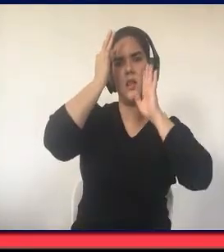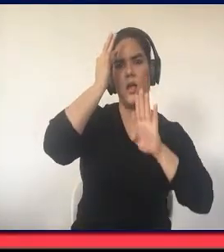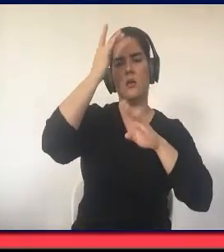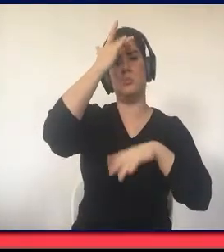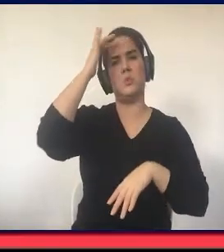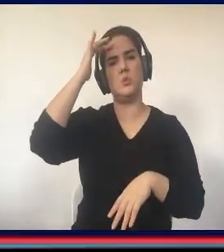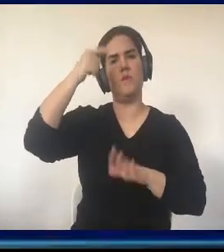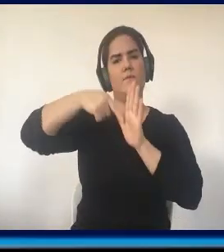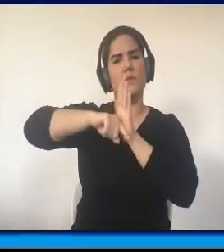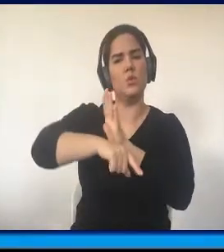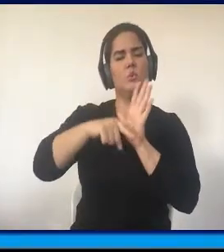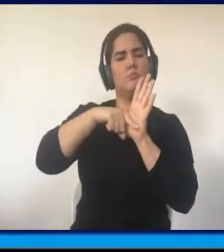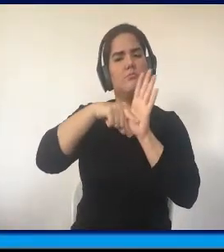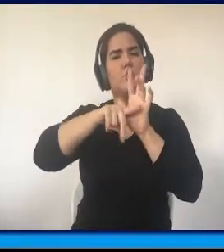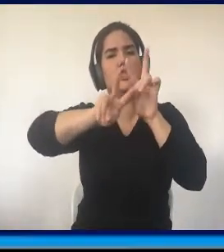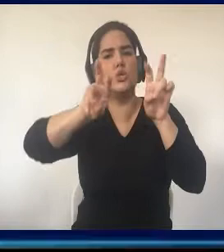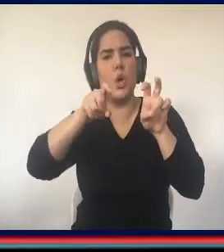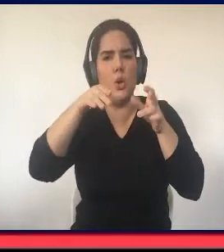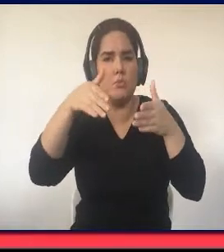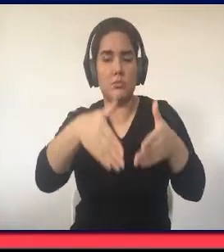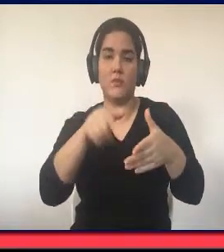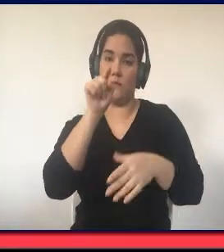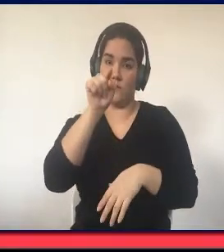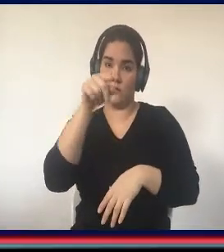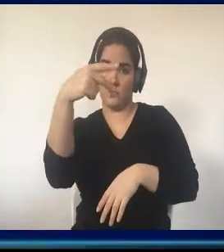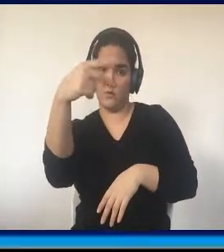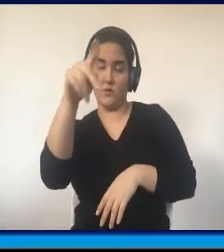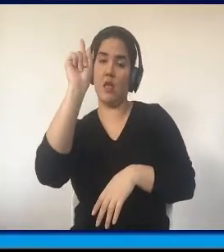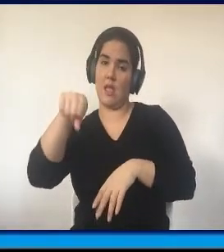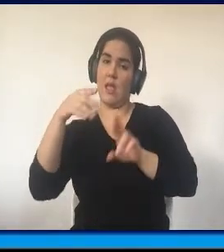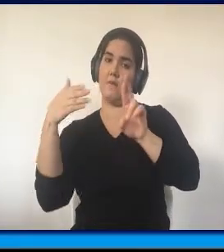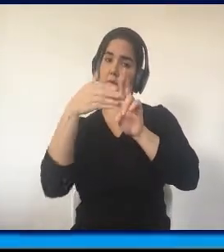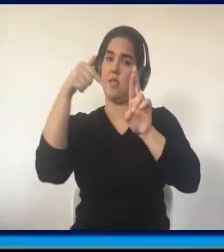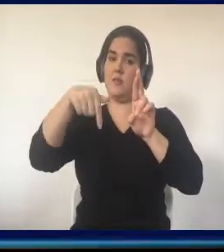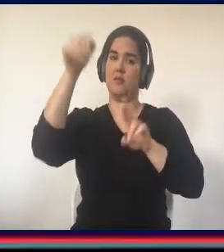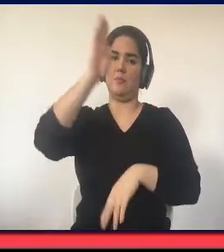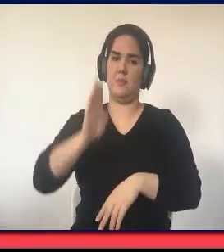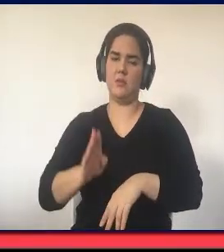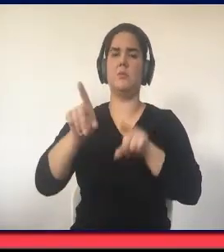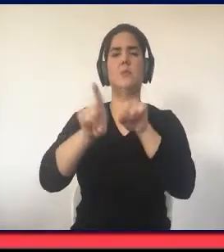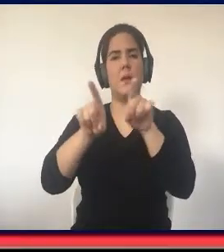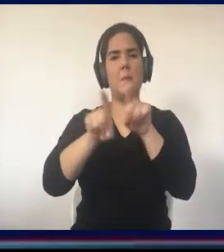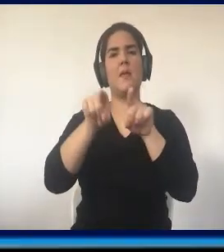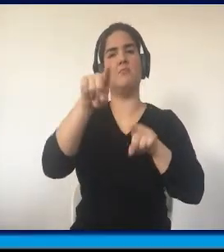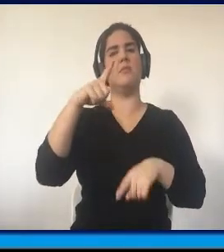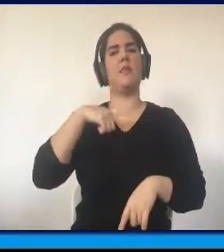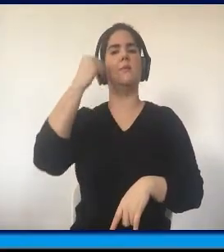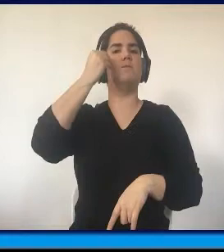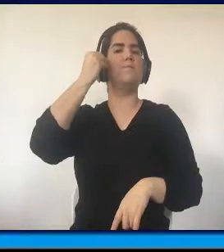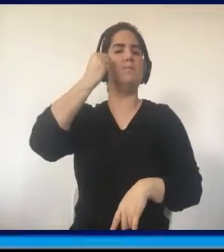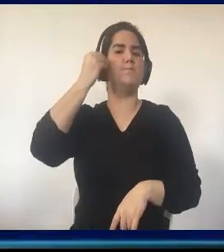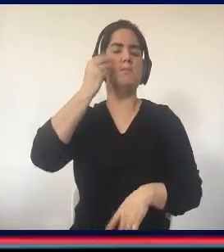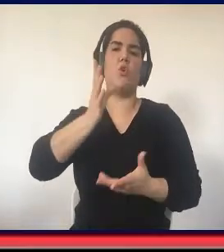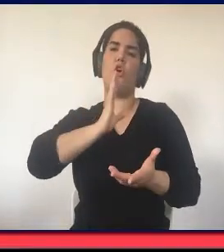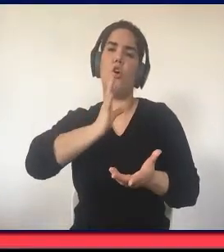Falando a respeito, você hoje é uma referência no Brasil, você que hoje também está bem colocado e conhecido por várias pessoas